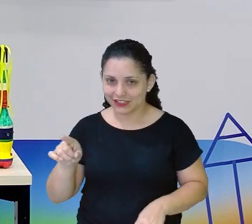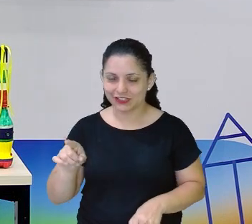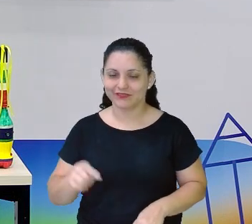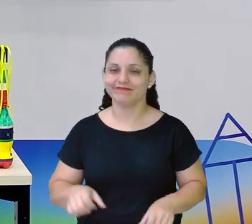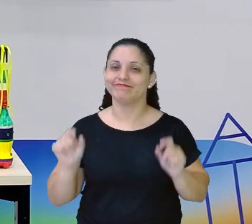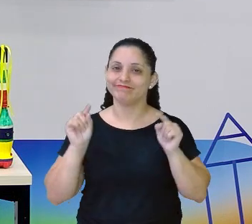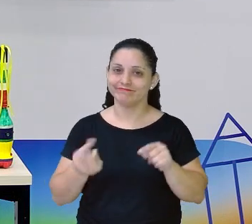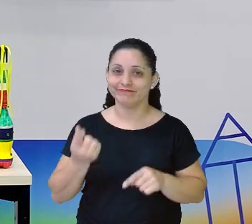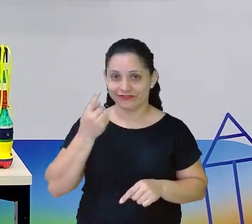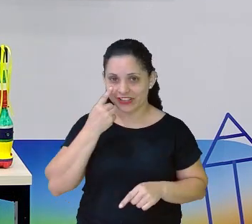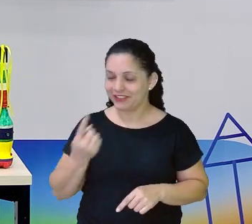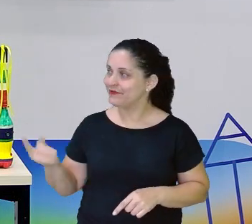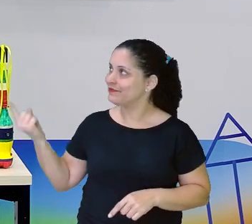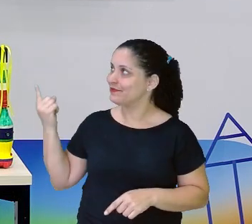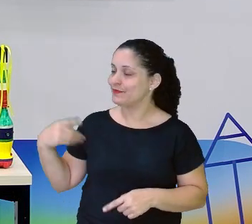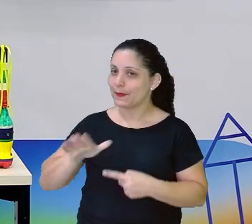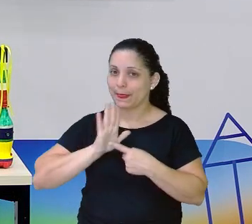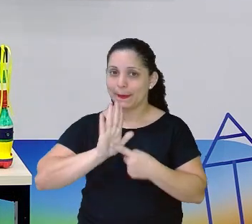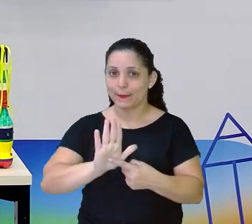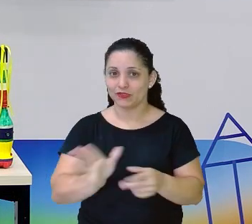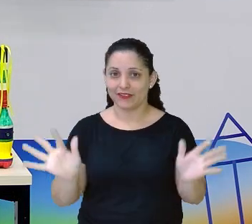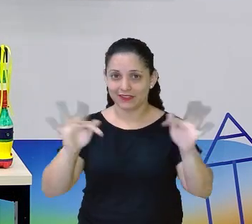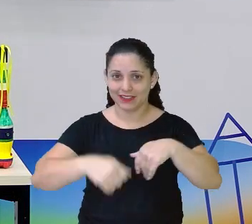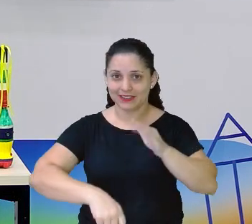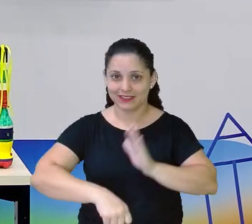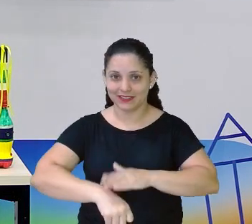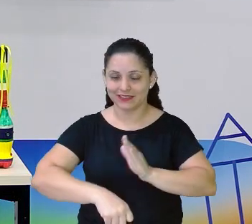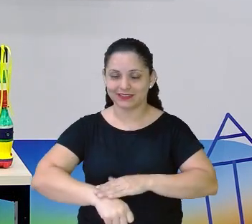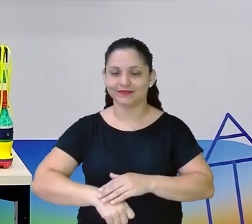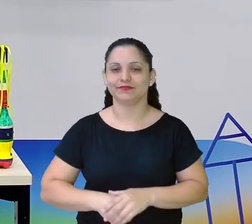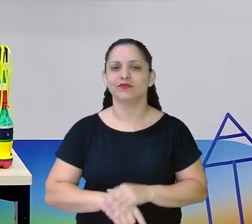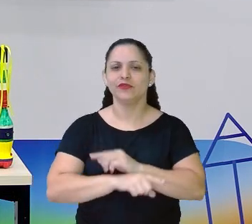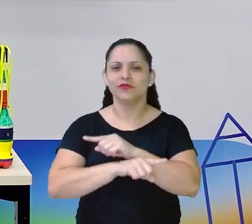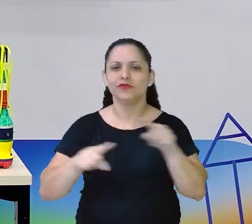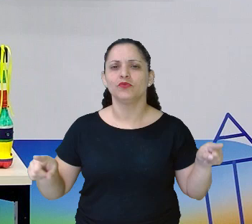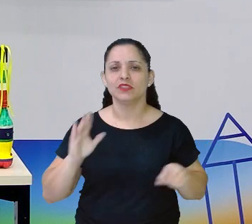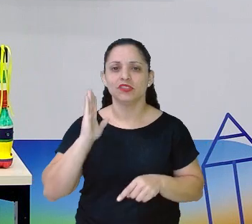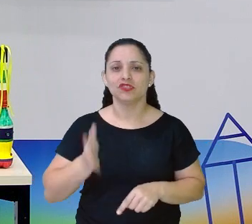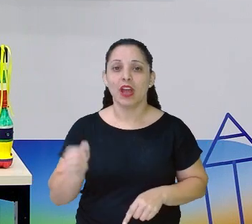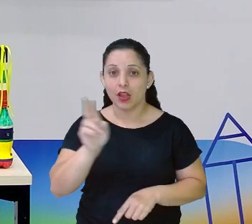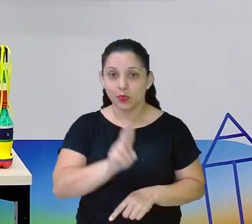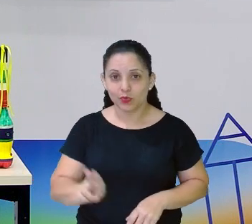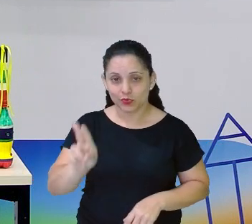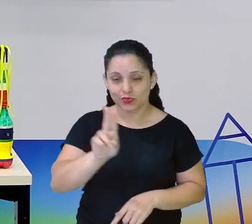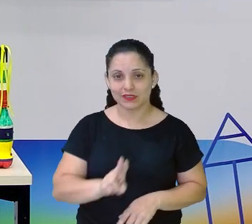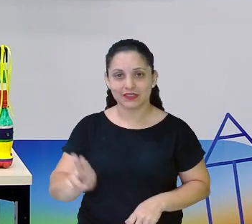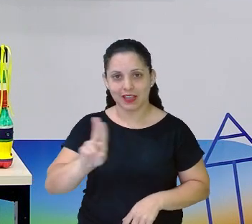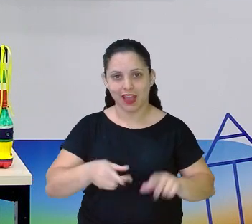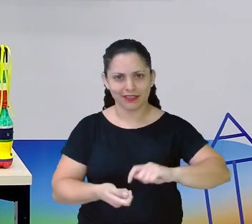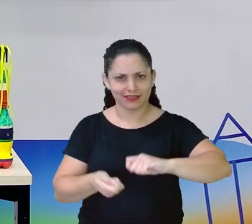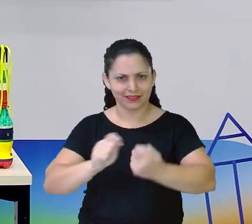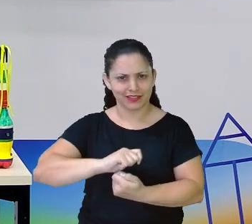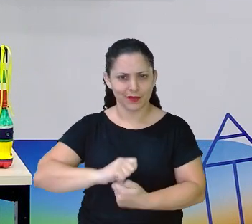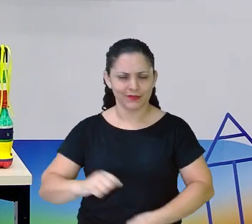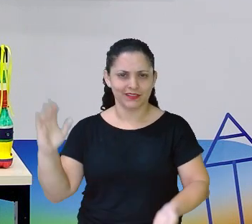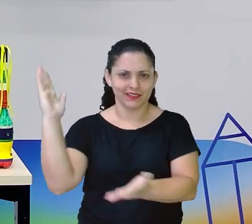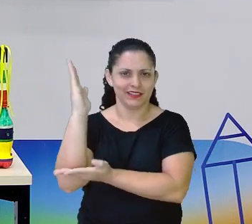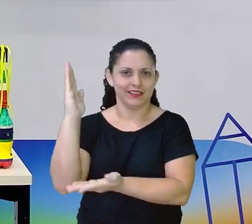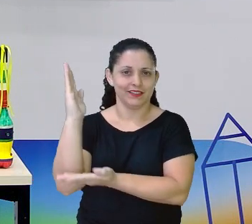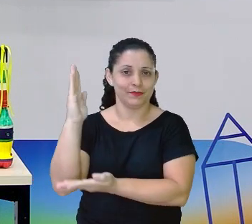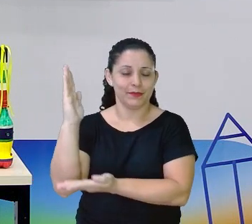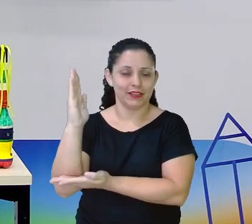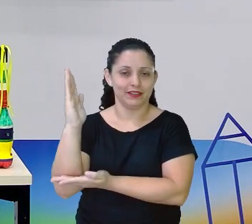vocês, inclusive, e vou mostrar aqui para encerrar. Ó, você já reaproveitou garrafas PET? O que podemos fazer,